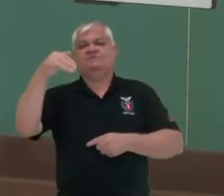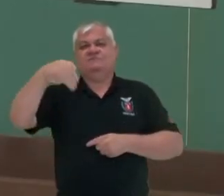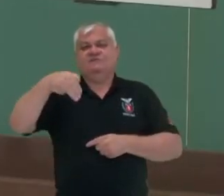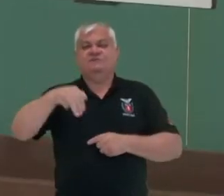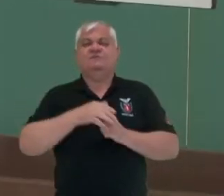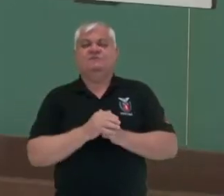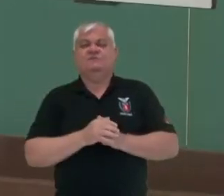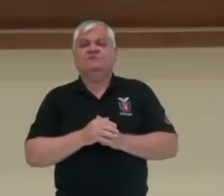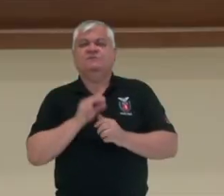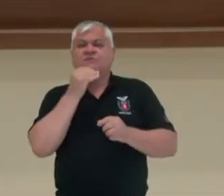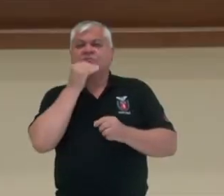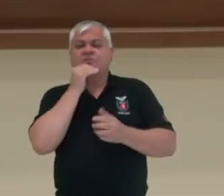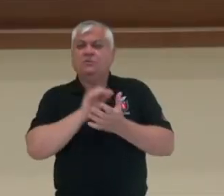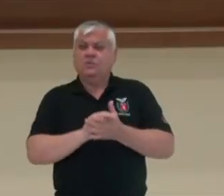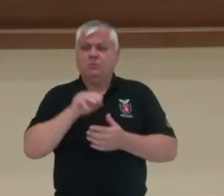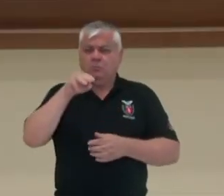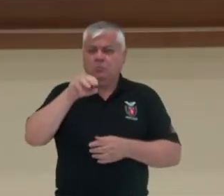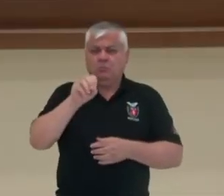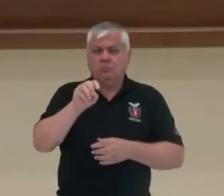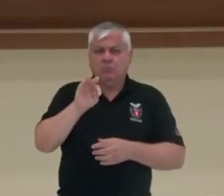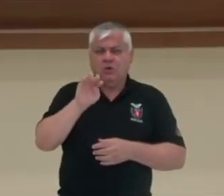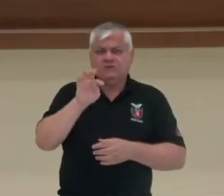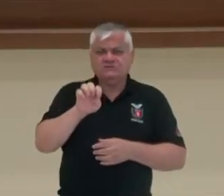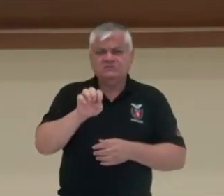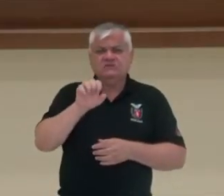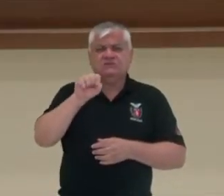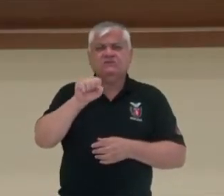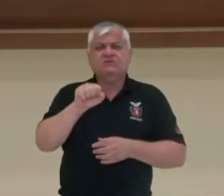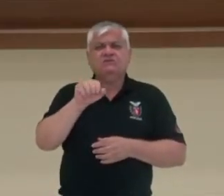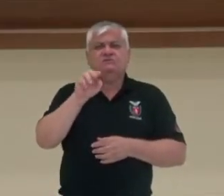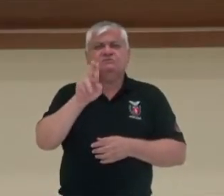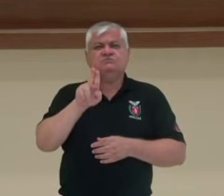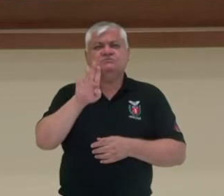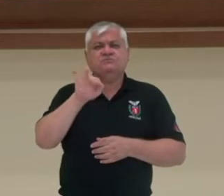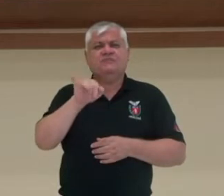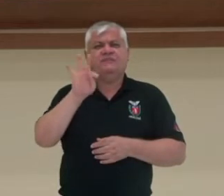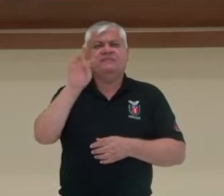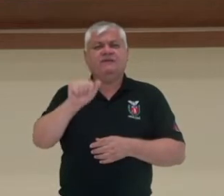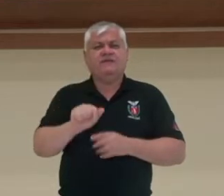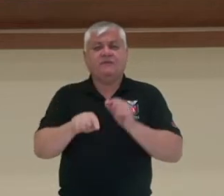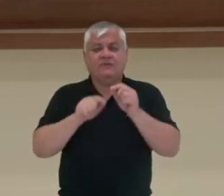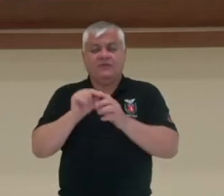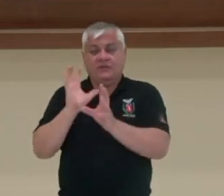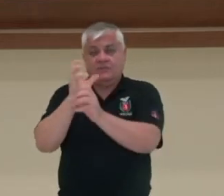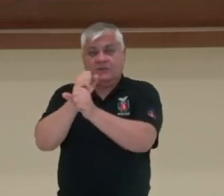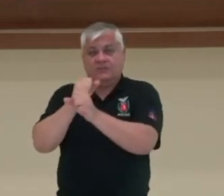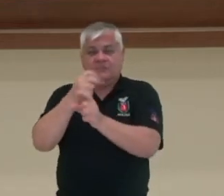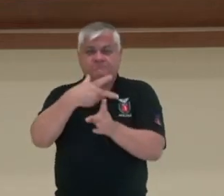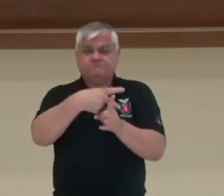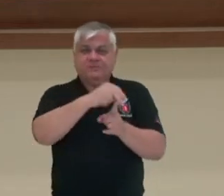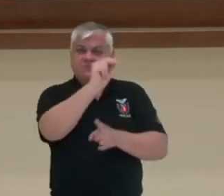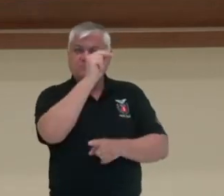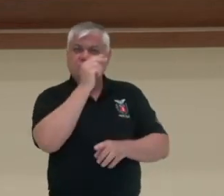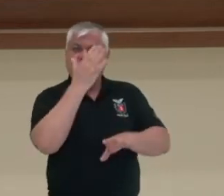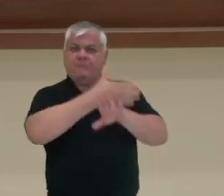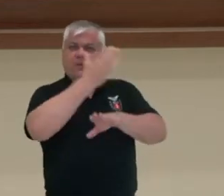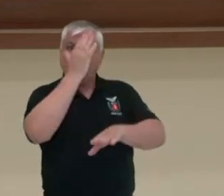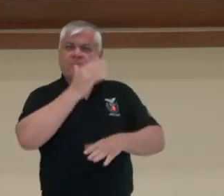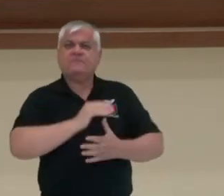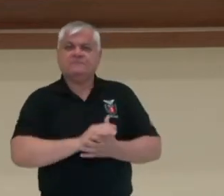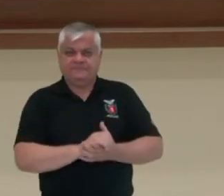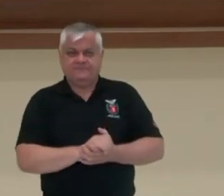morte súbita. O que é o sistema de morte súbita? O sistema de morte súbita é um sistema em que quem pontuar vence a